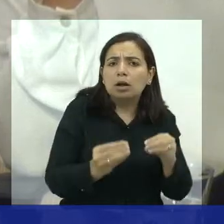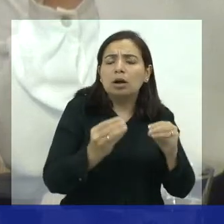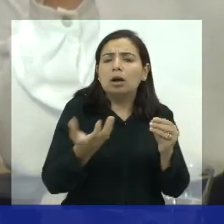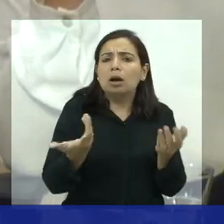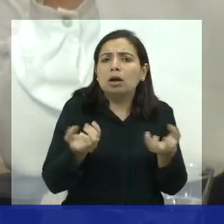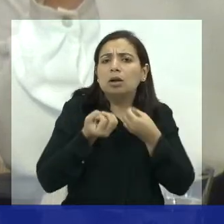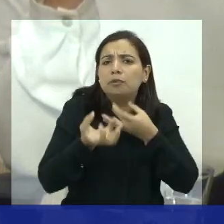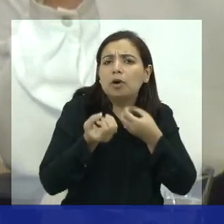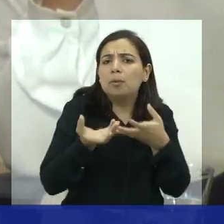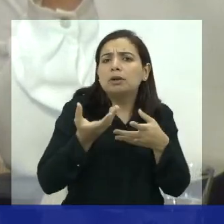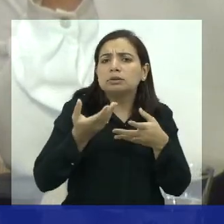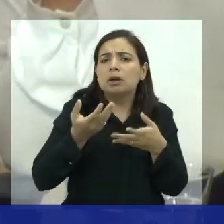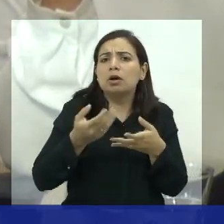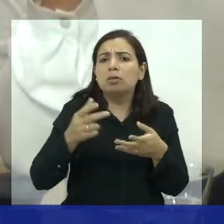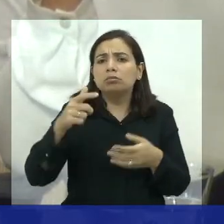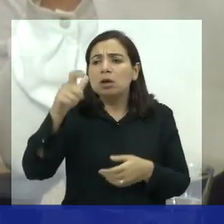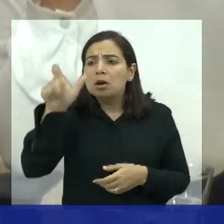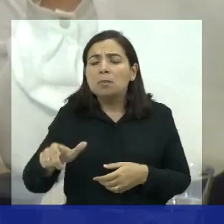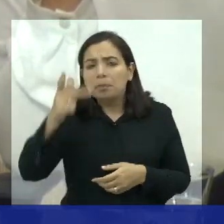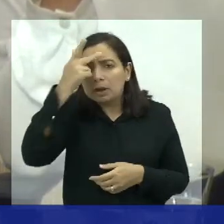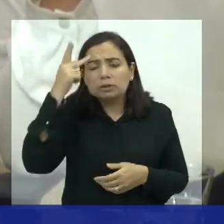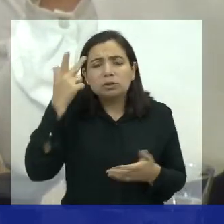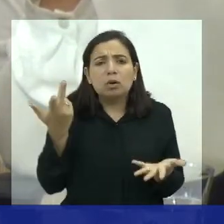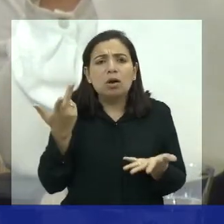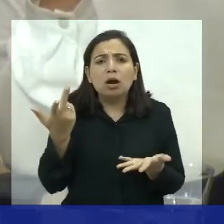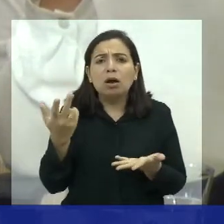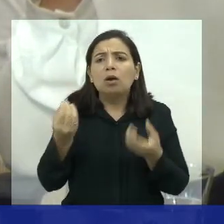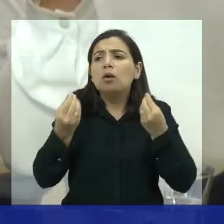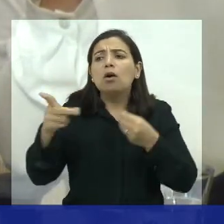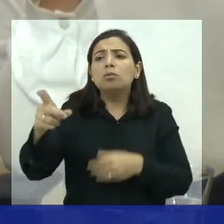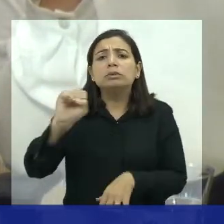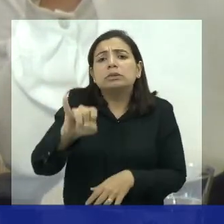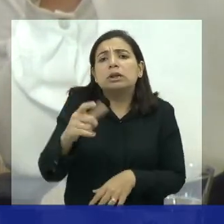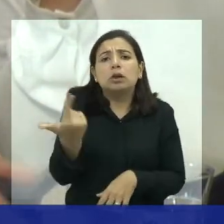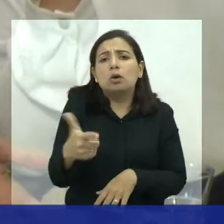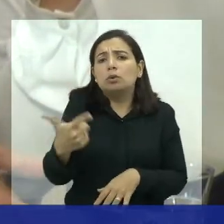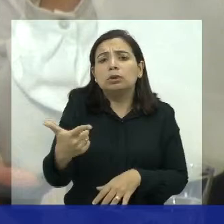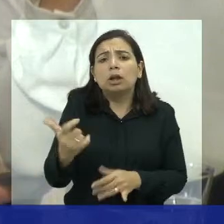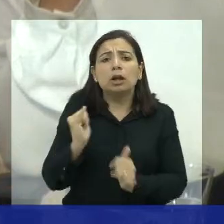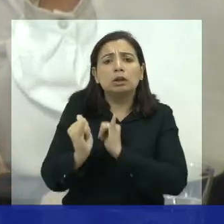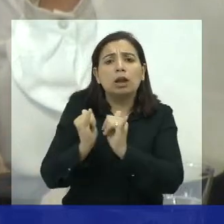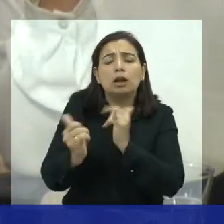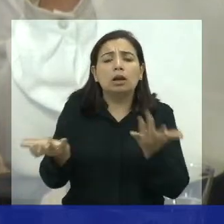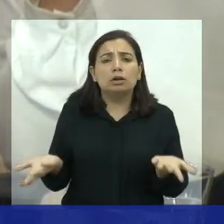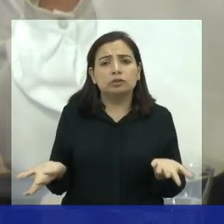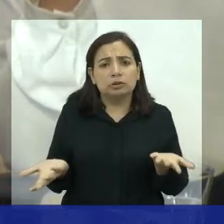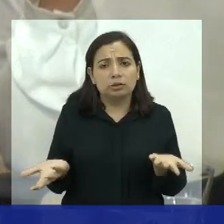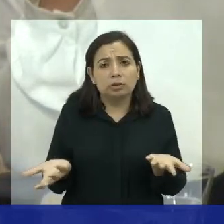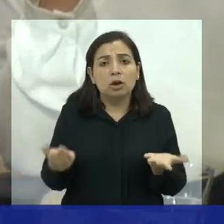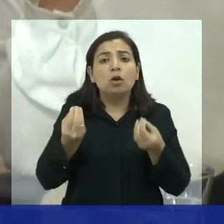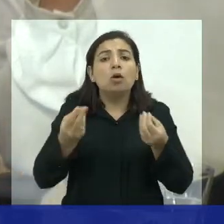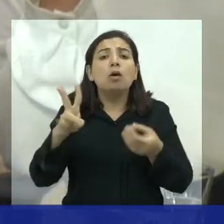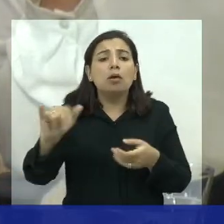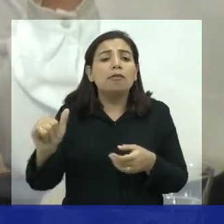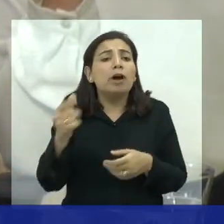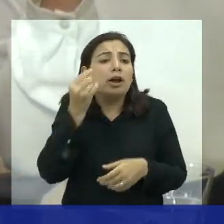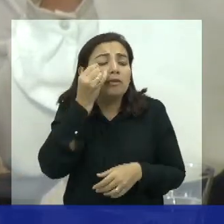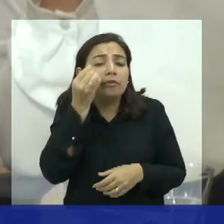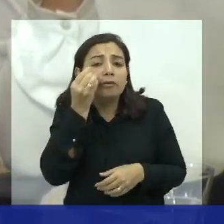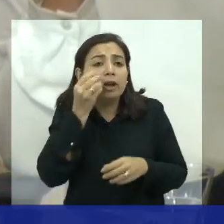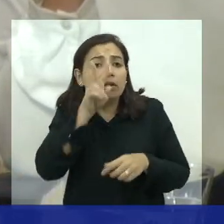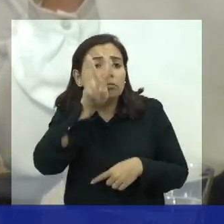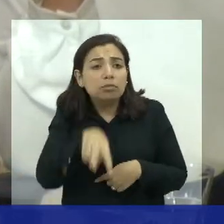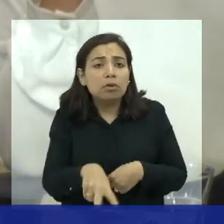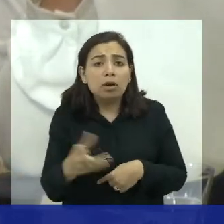que essa consulta aqui, através do e-mail eletrônico, ela vai reproduzir, de fato, o que a